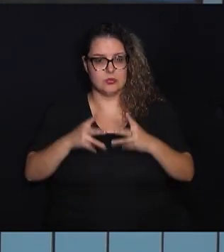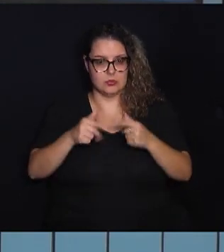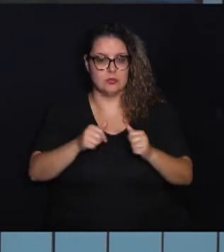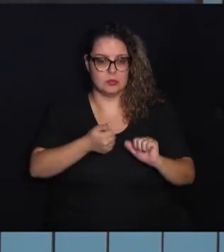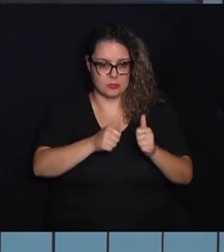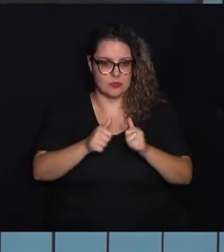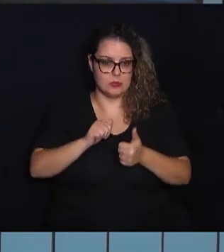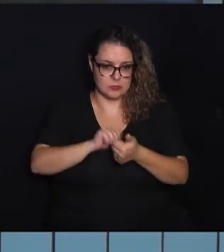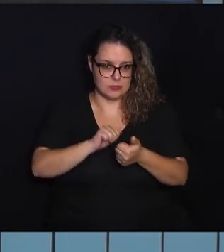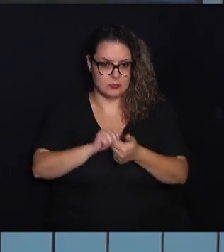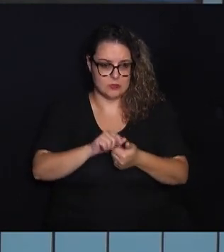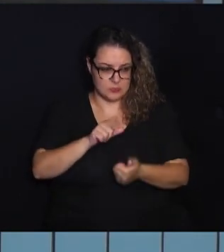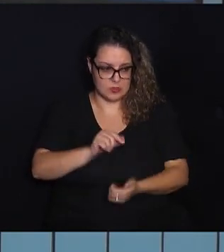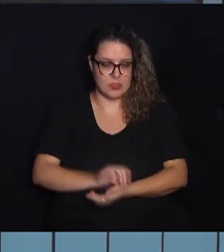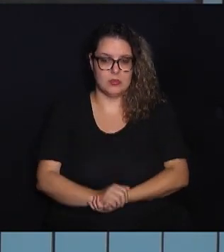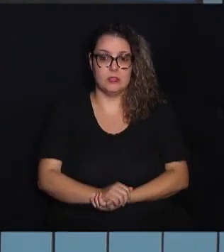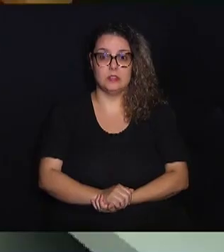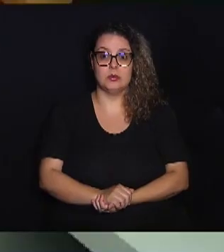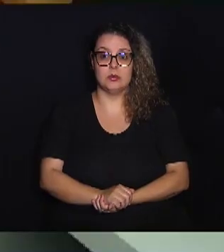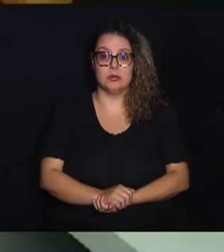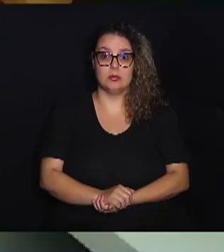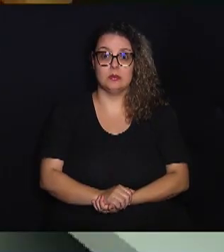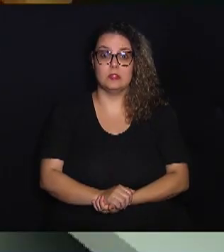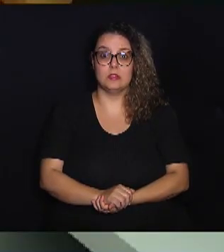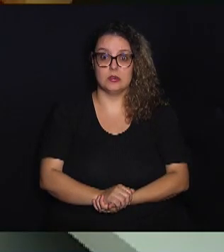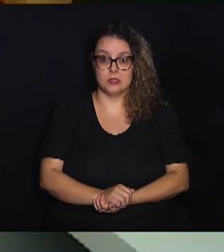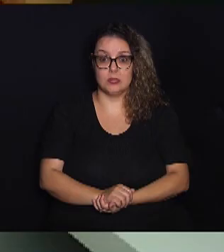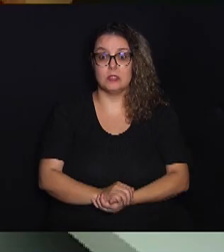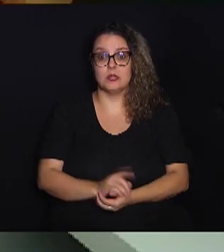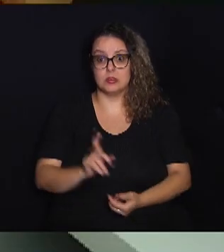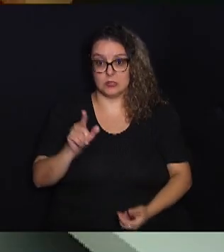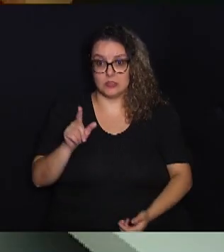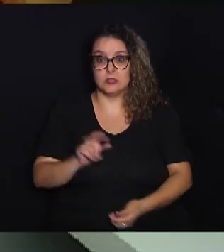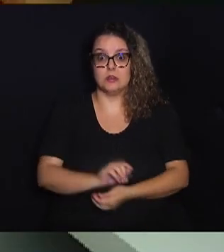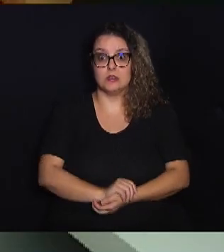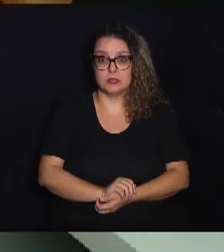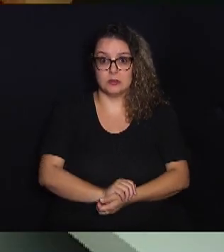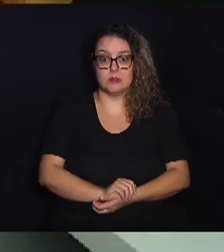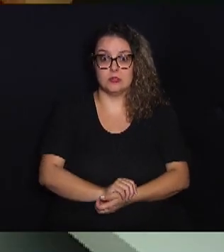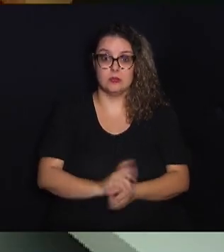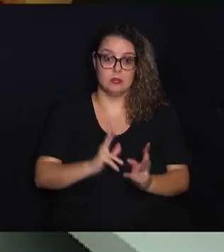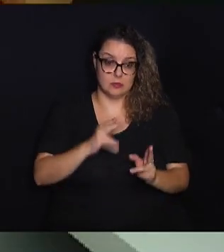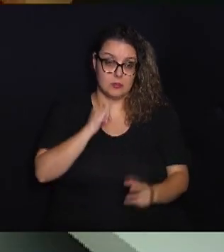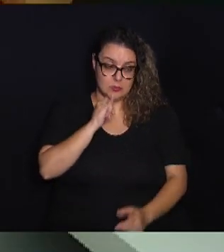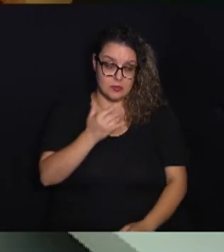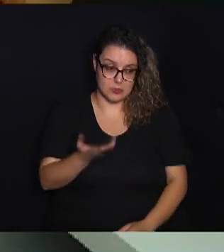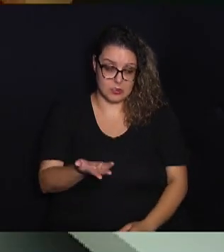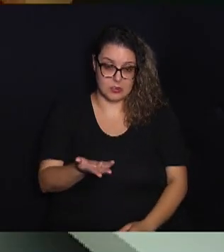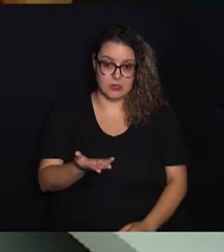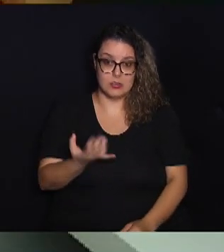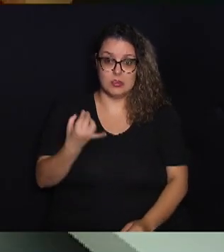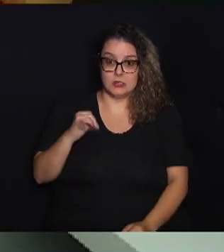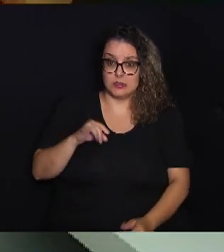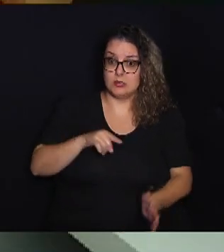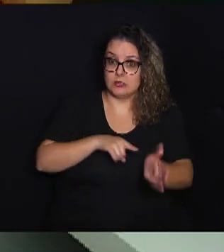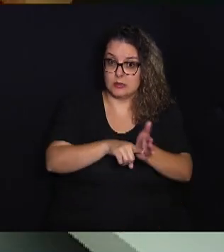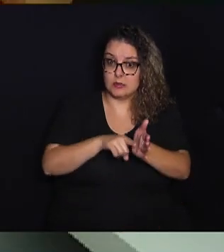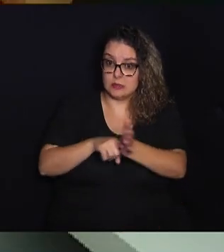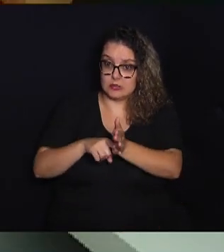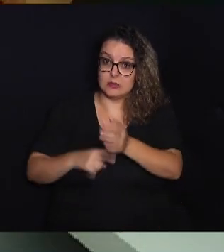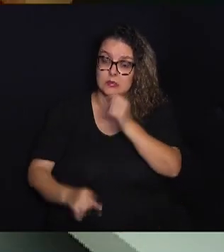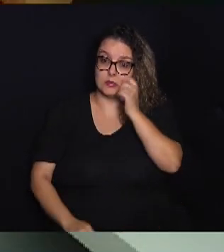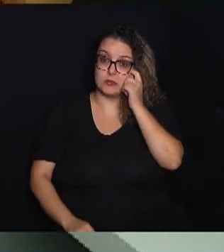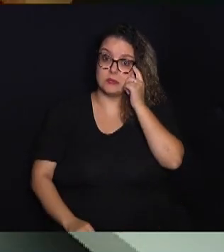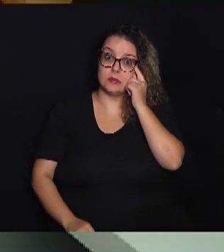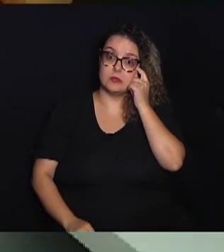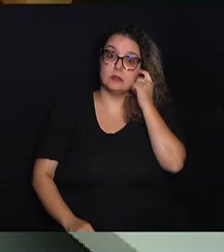avalia a qualidade, né? Então, como eu estava dizendo, se você vai fazer pesquisa, você